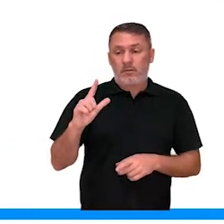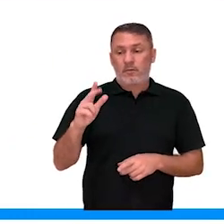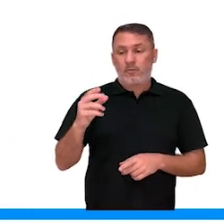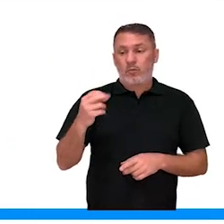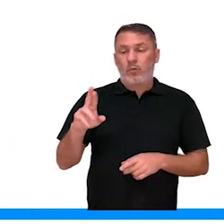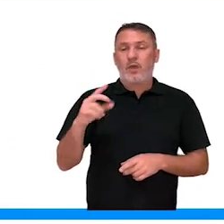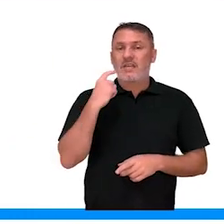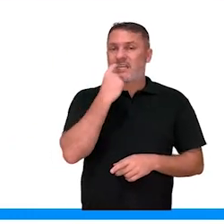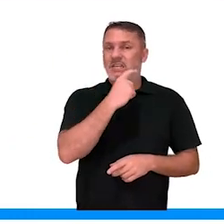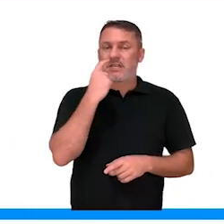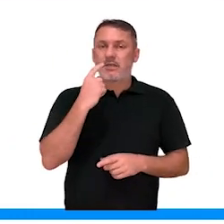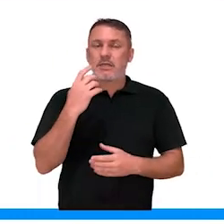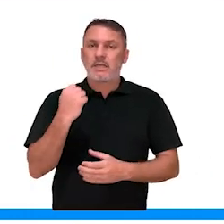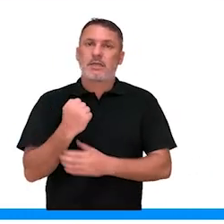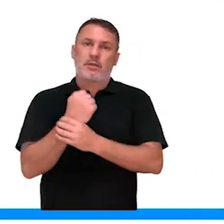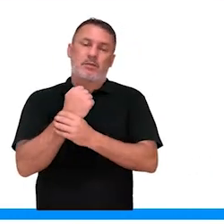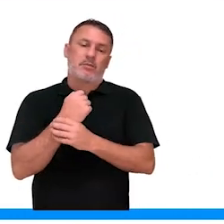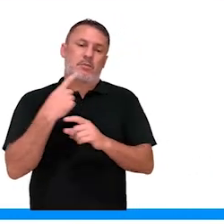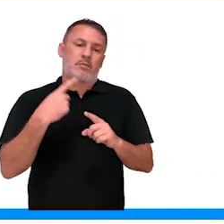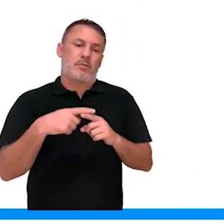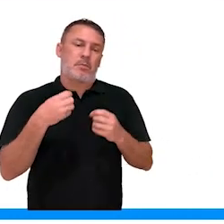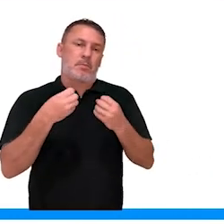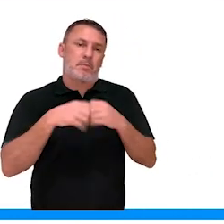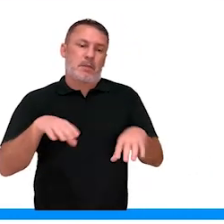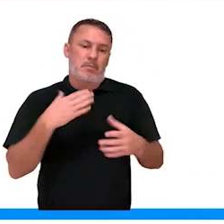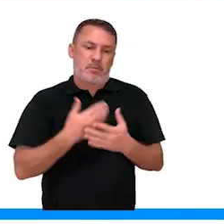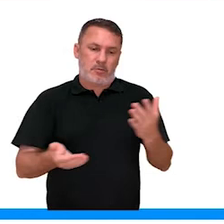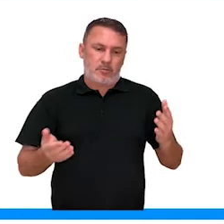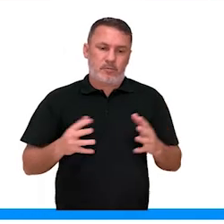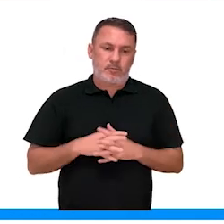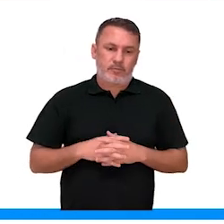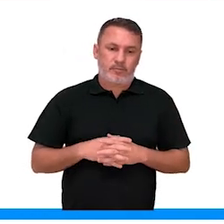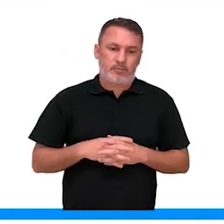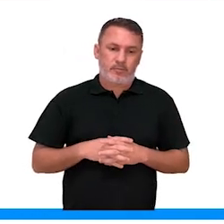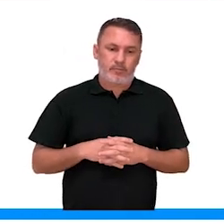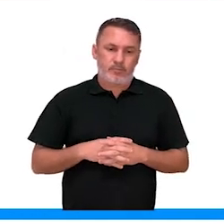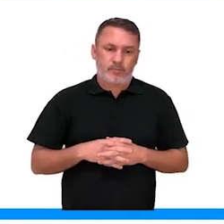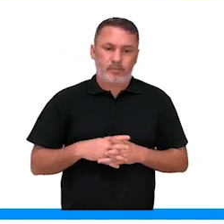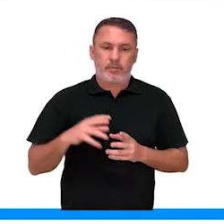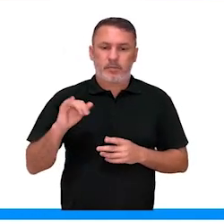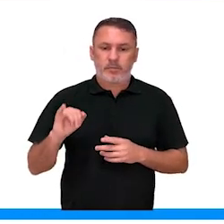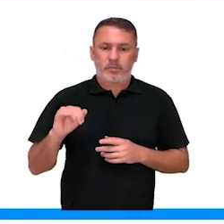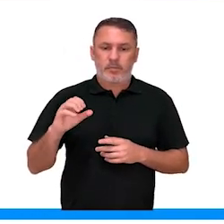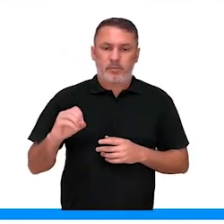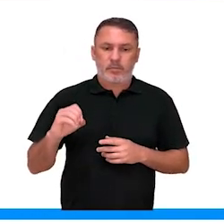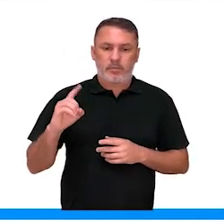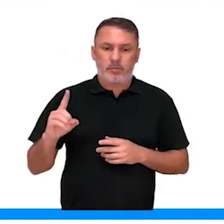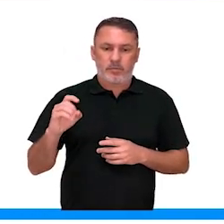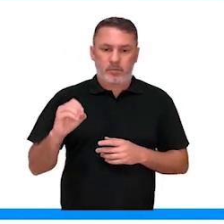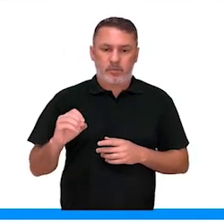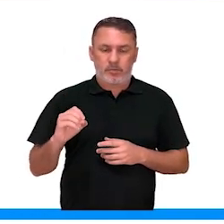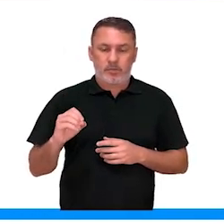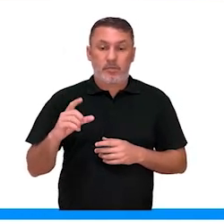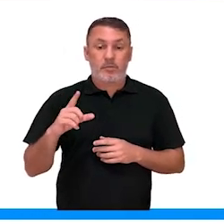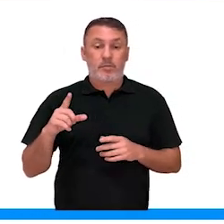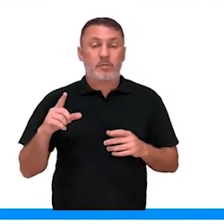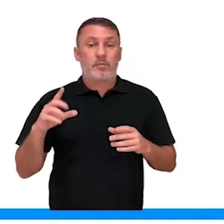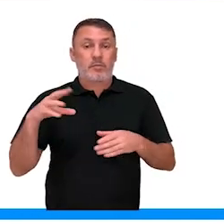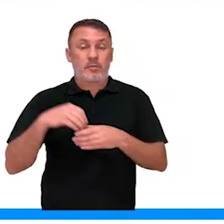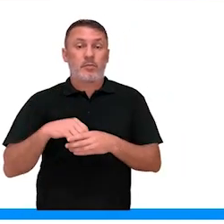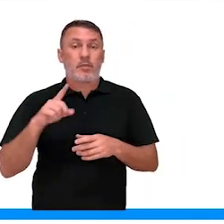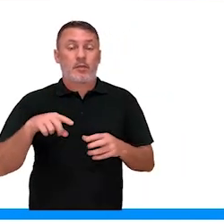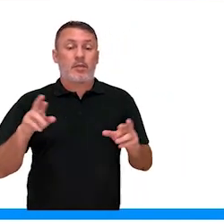para a proteção dos dentes, para não sofrer nenhum tipo de dano. O iodo. O iodo, ele